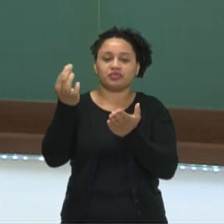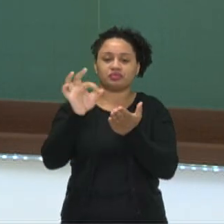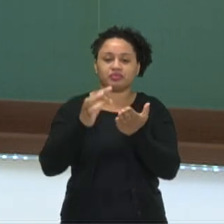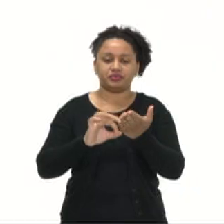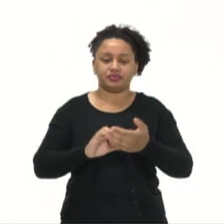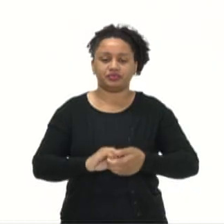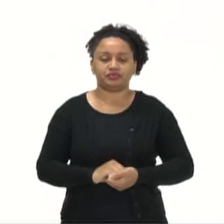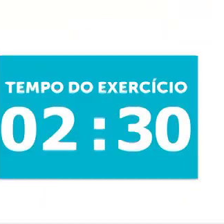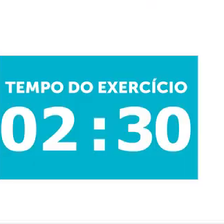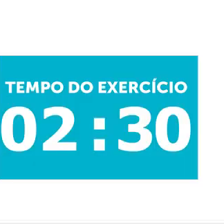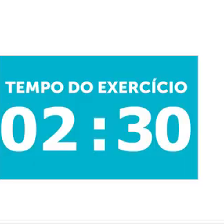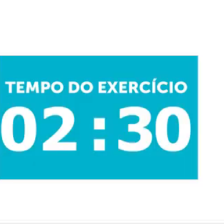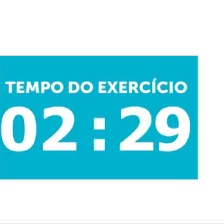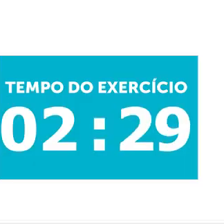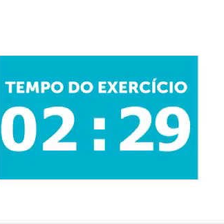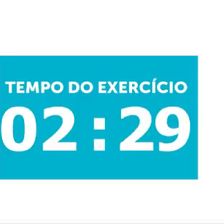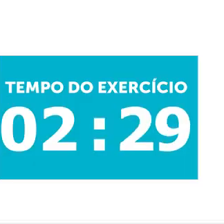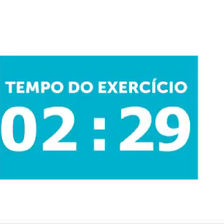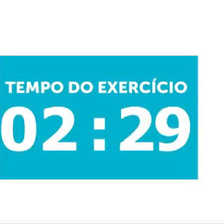já!